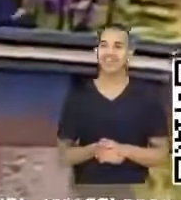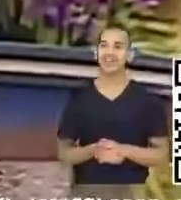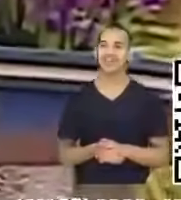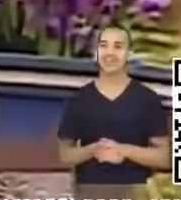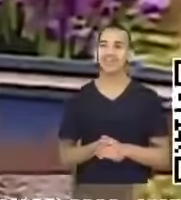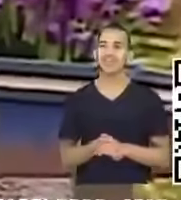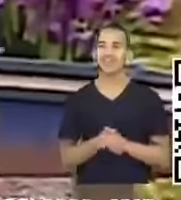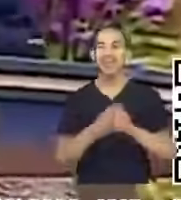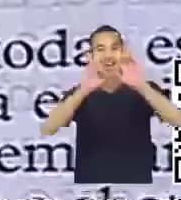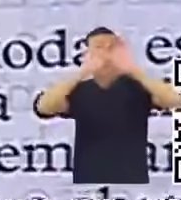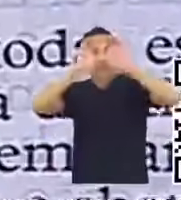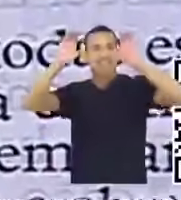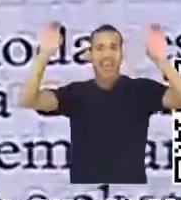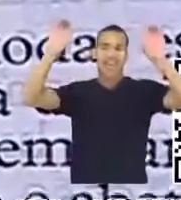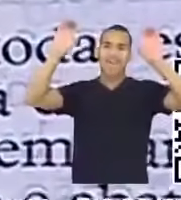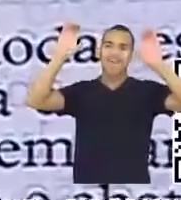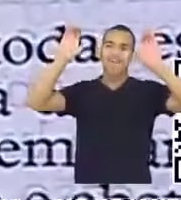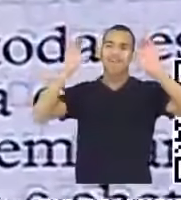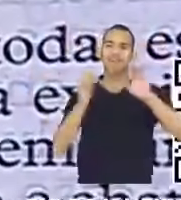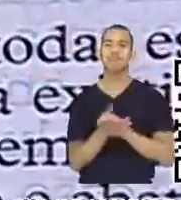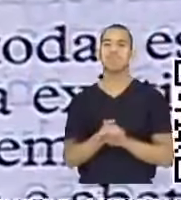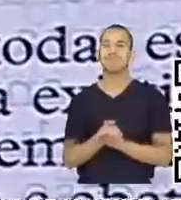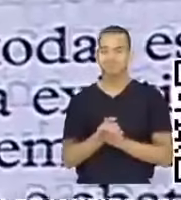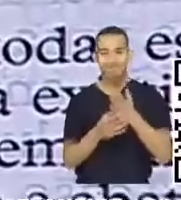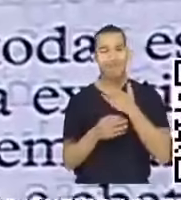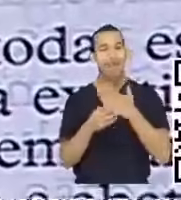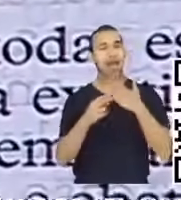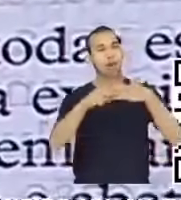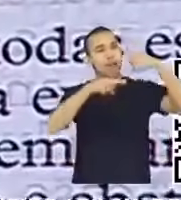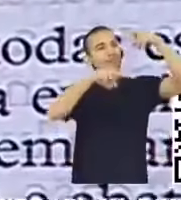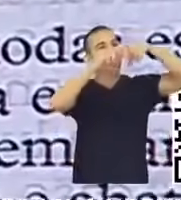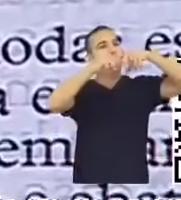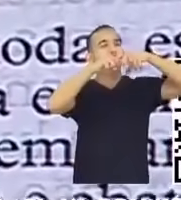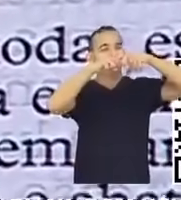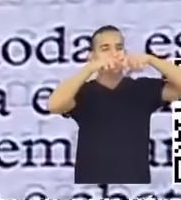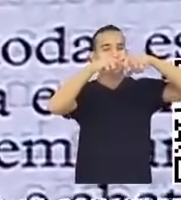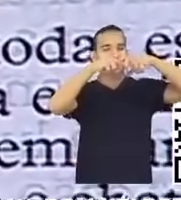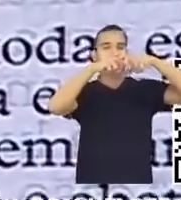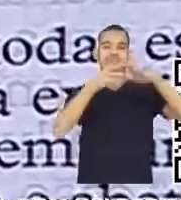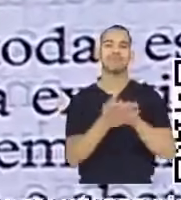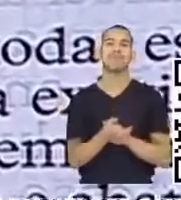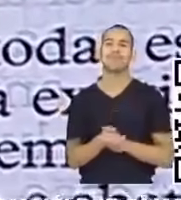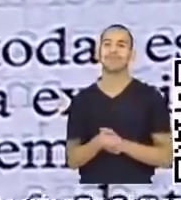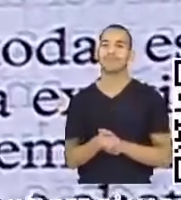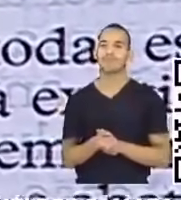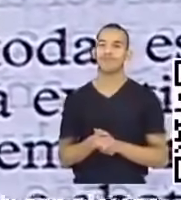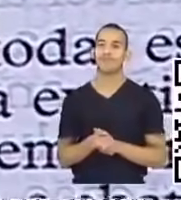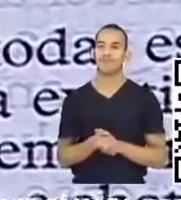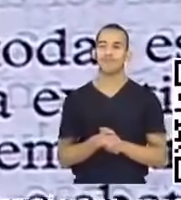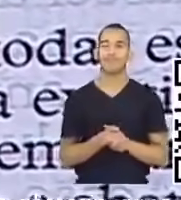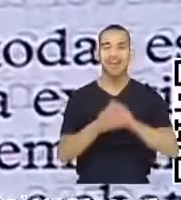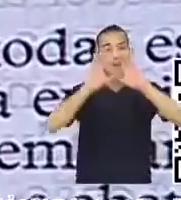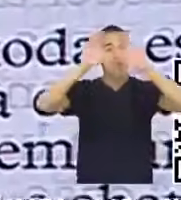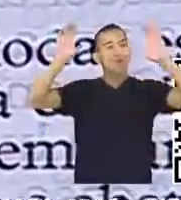o céu Esse é o meu trono e traduzindo o céu é